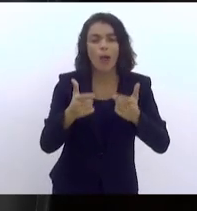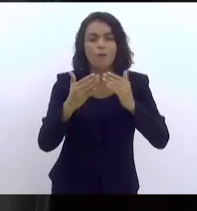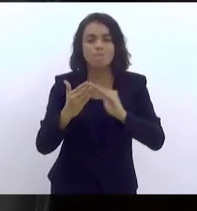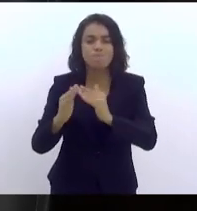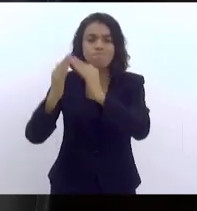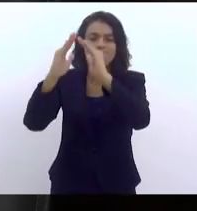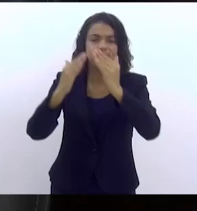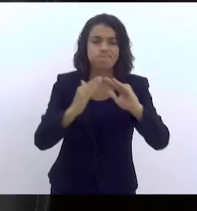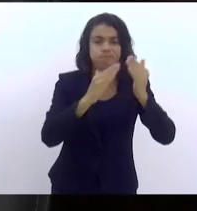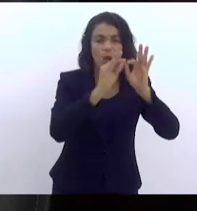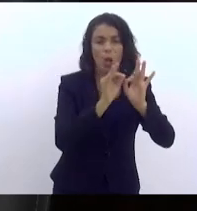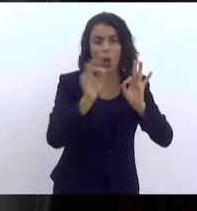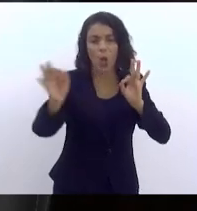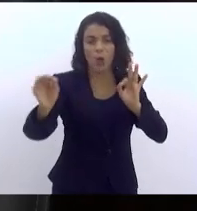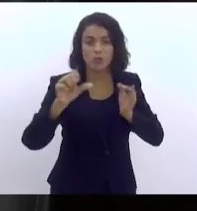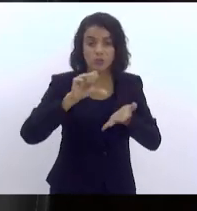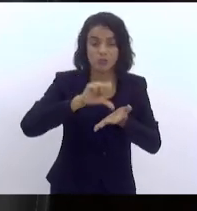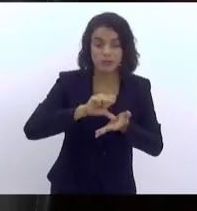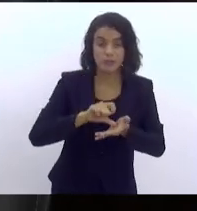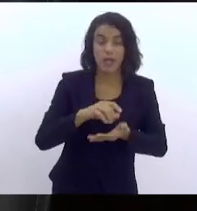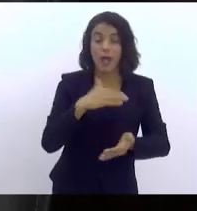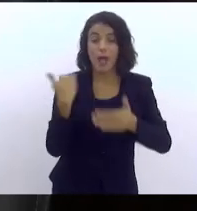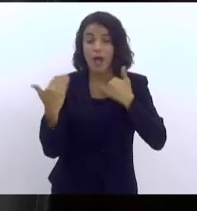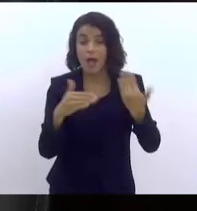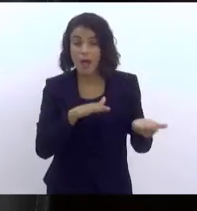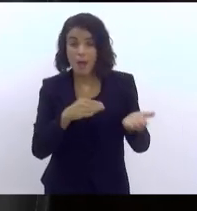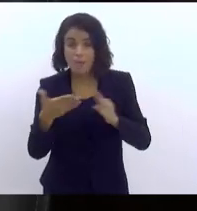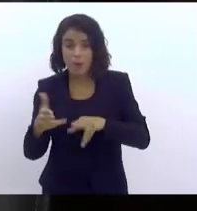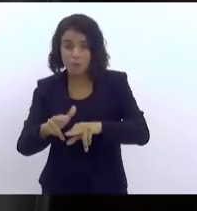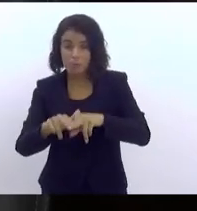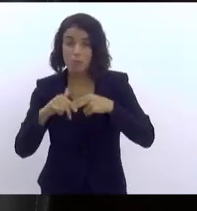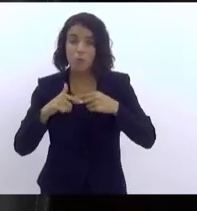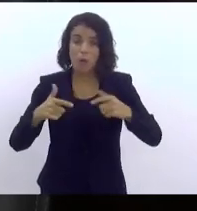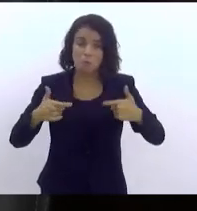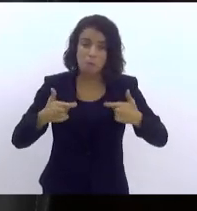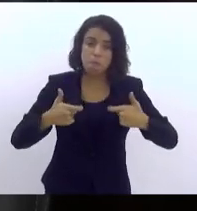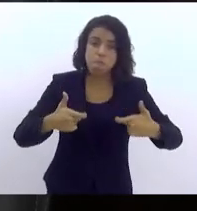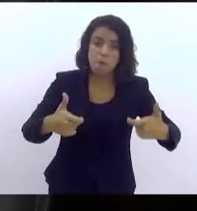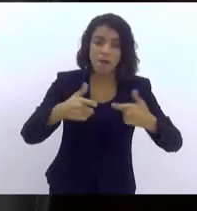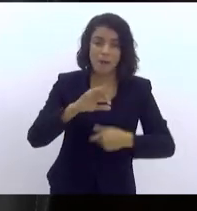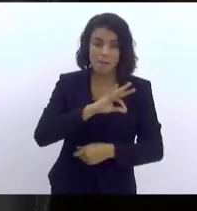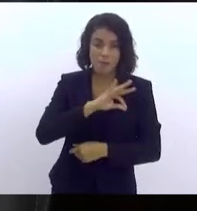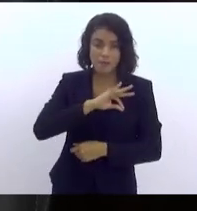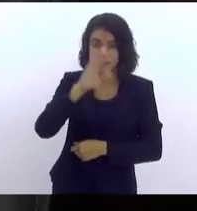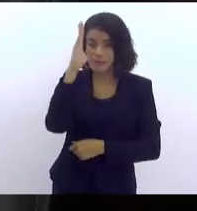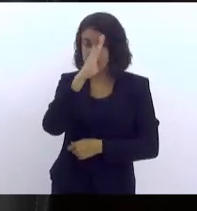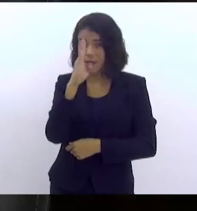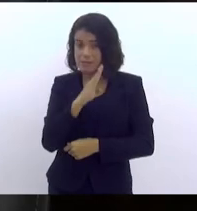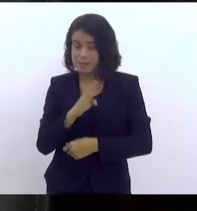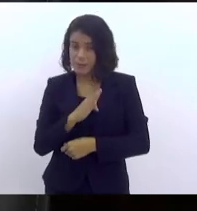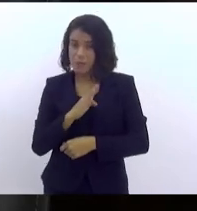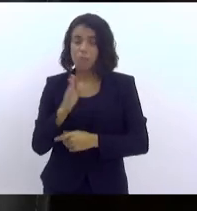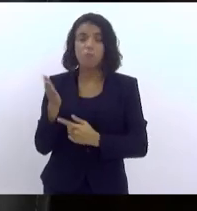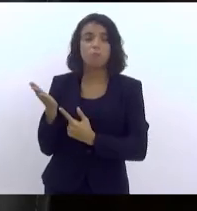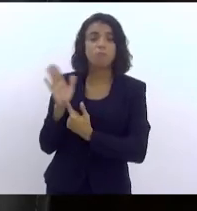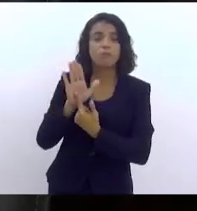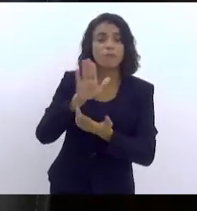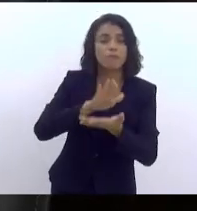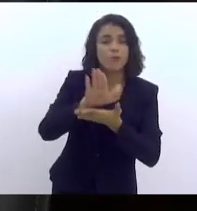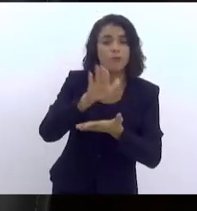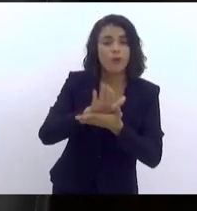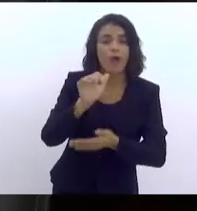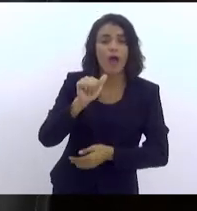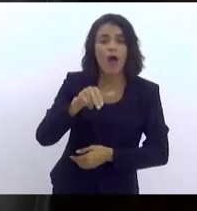último estudo as mortes decorrentes da intervenção policial no Brasil publicado no anuário